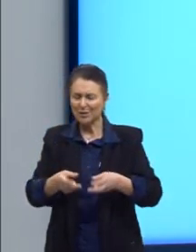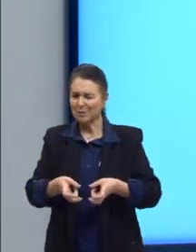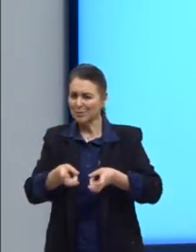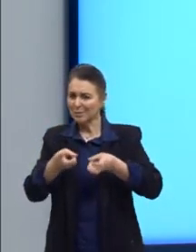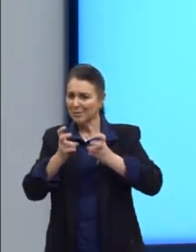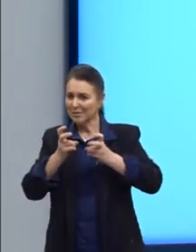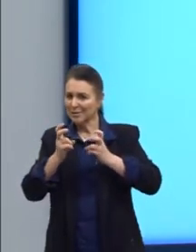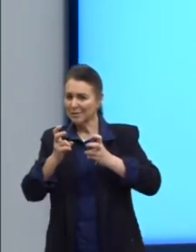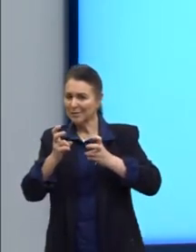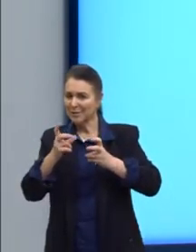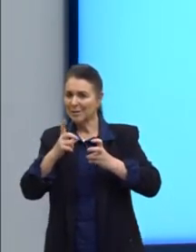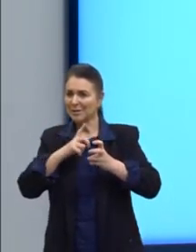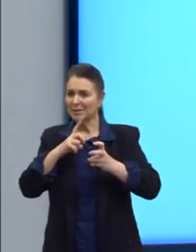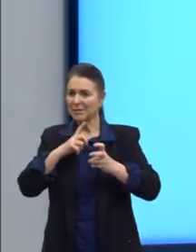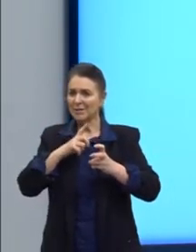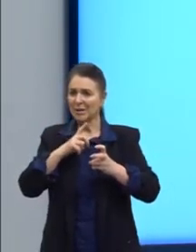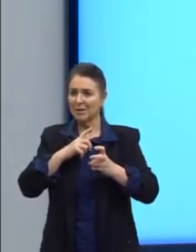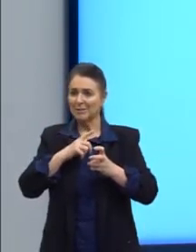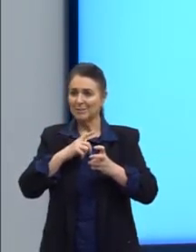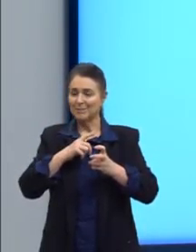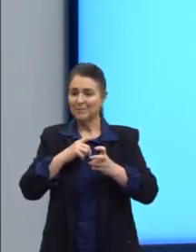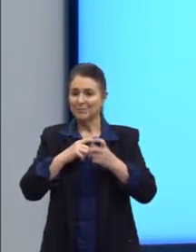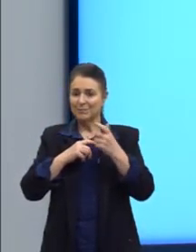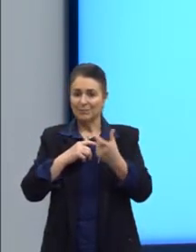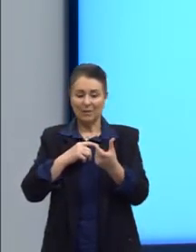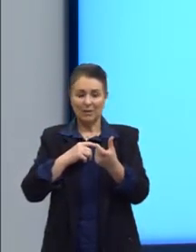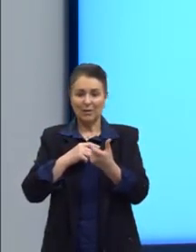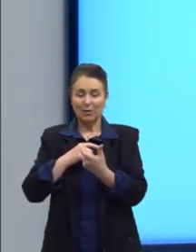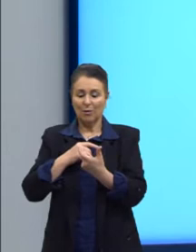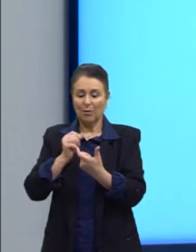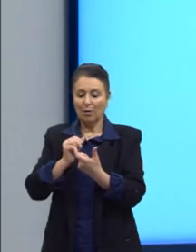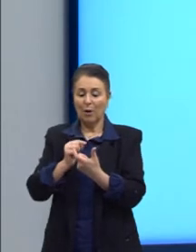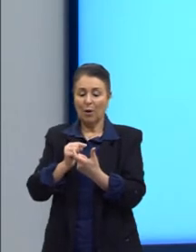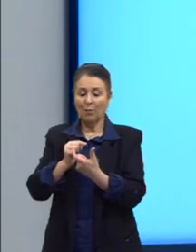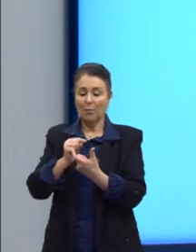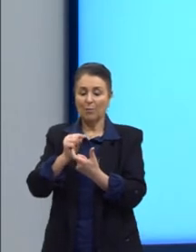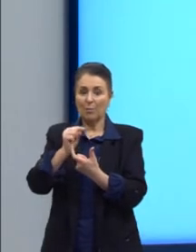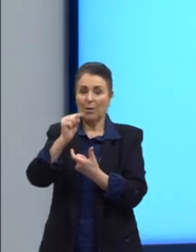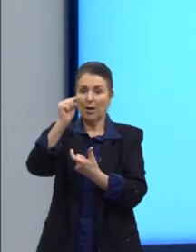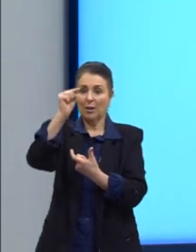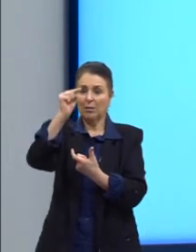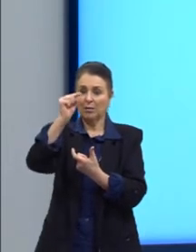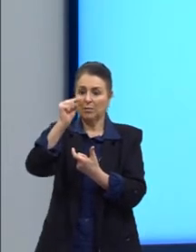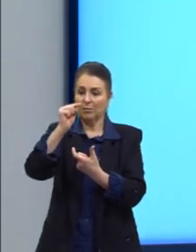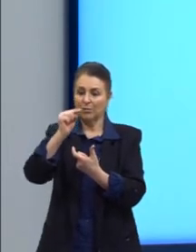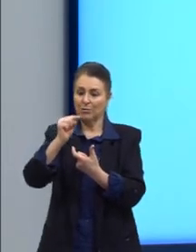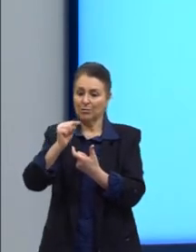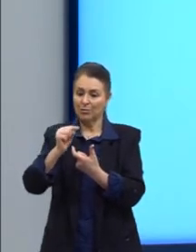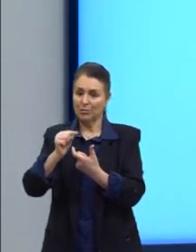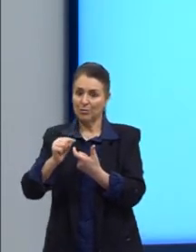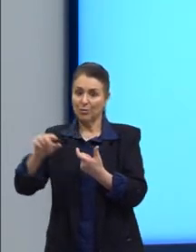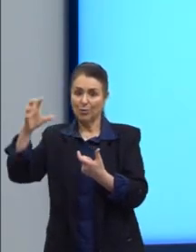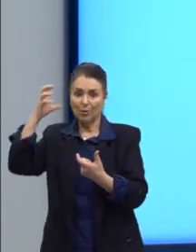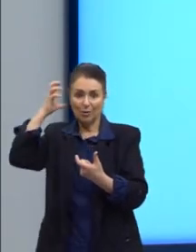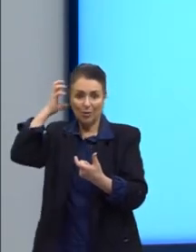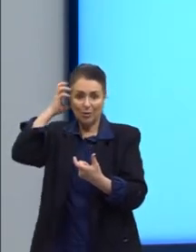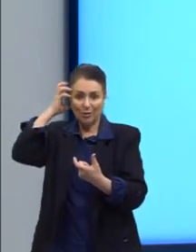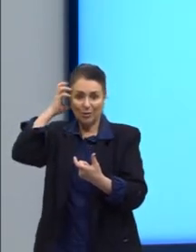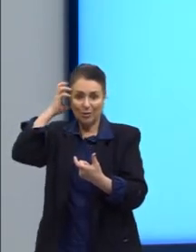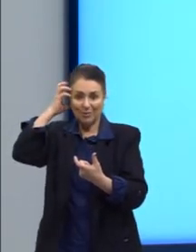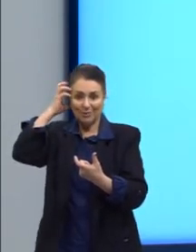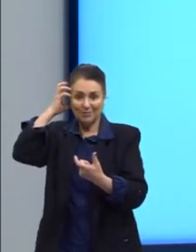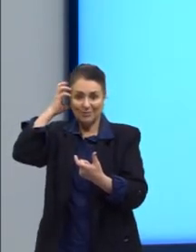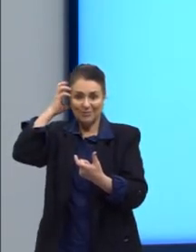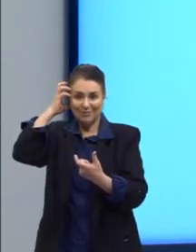ver ali a gente tem uma a né um aumento aqui em uma diminuição ao finalzinho